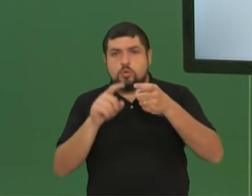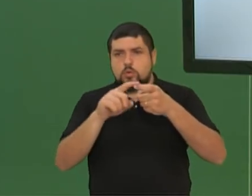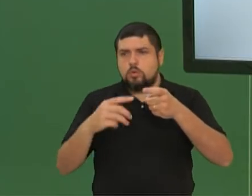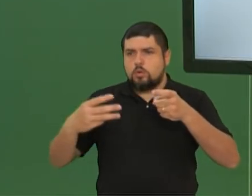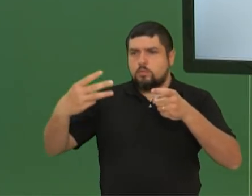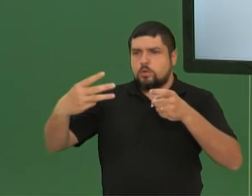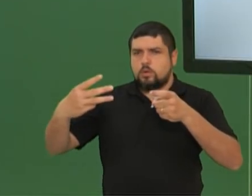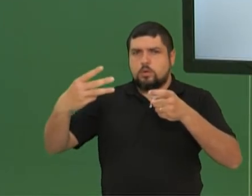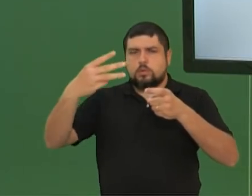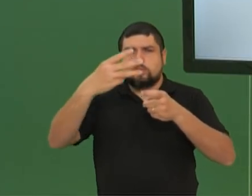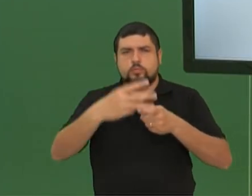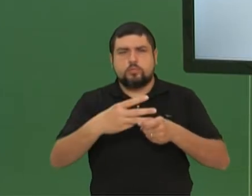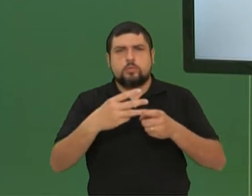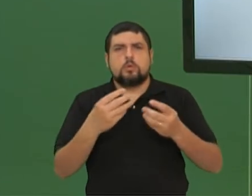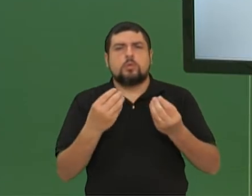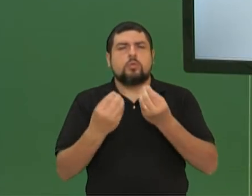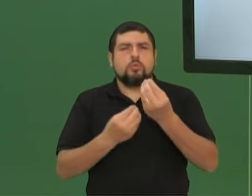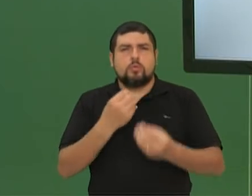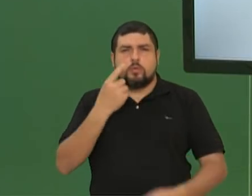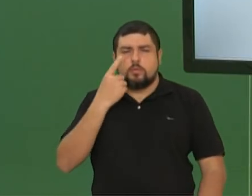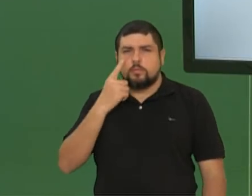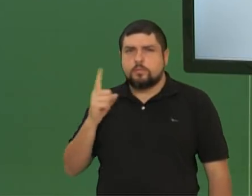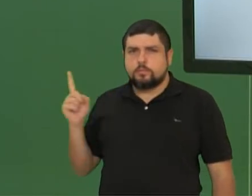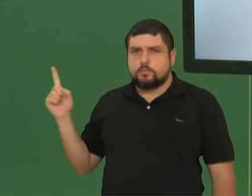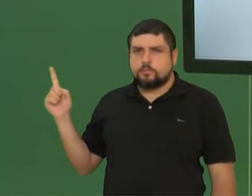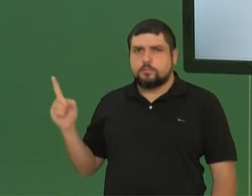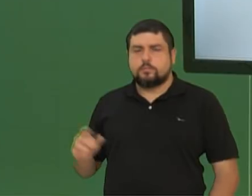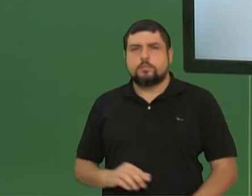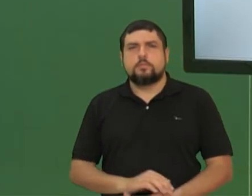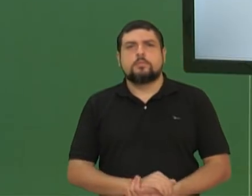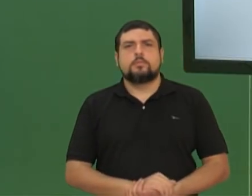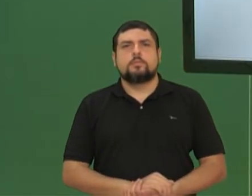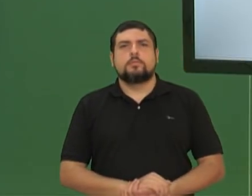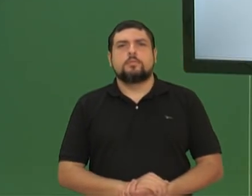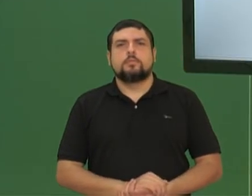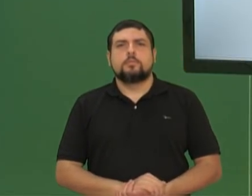20 menos 1 sobre 2 elevado a 3.